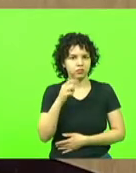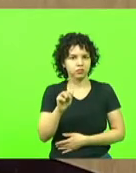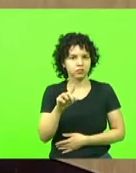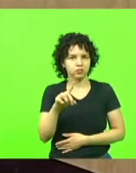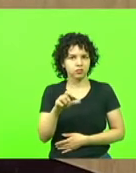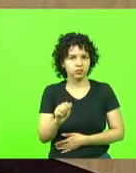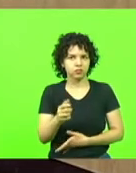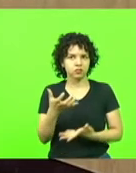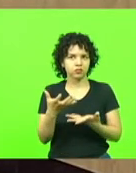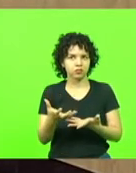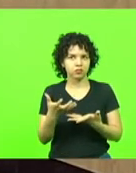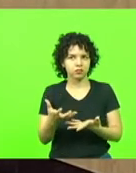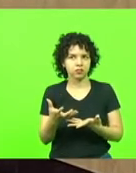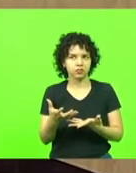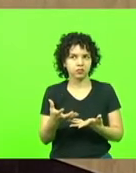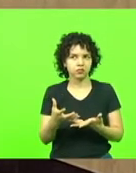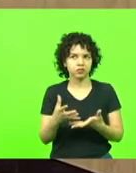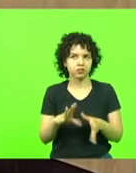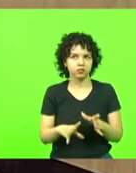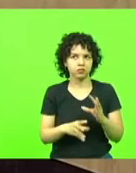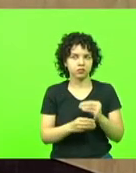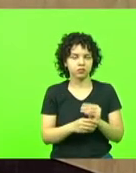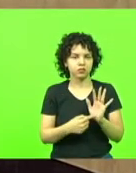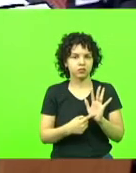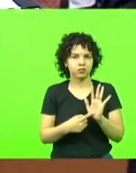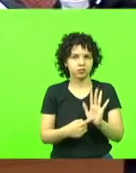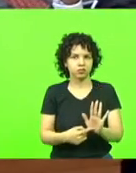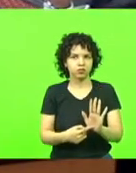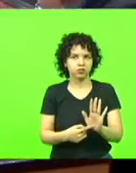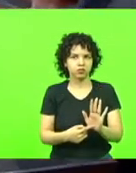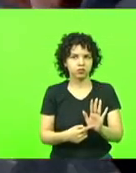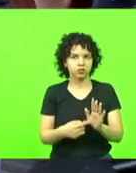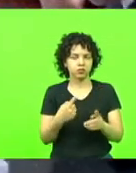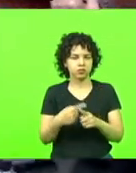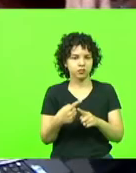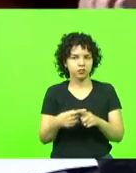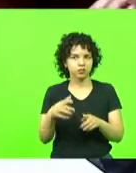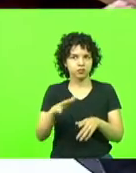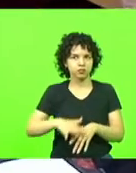eu quero me somar a essa indicação da deputada Ada, porque toda a região sul,